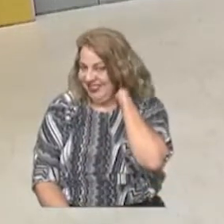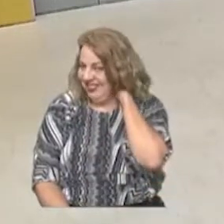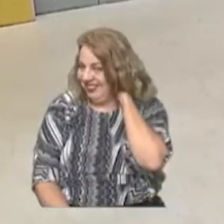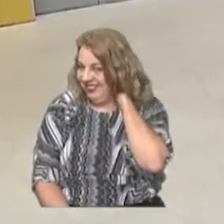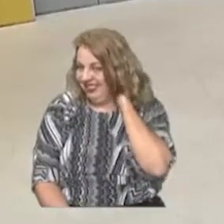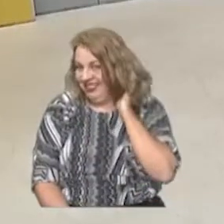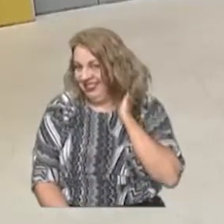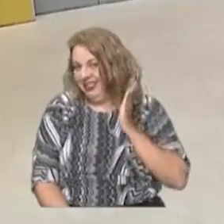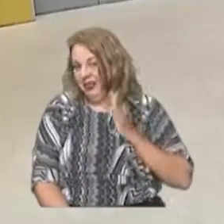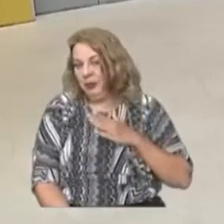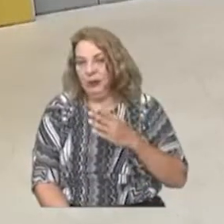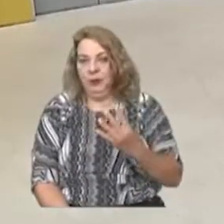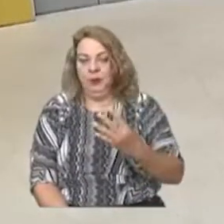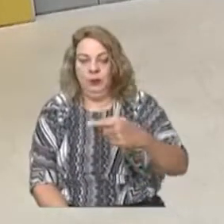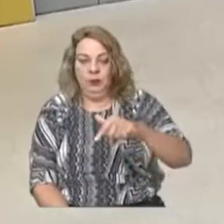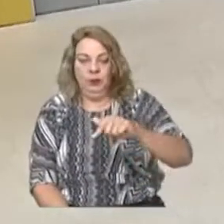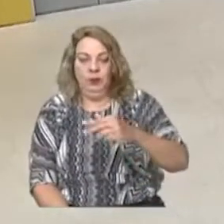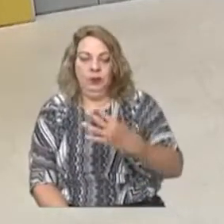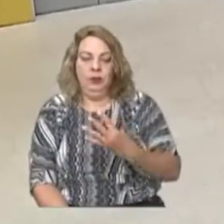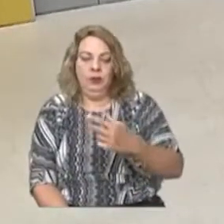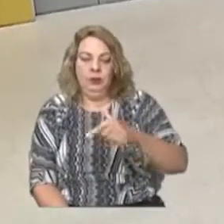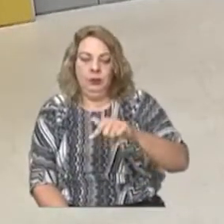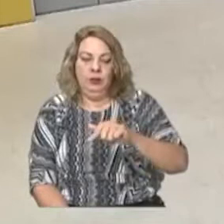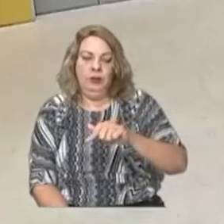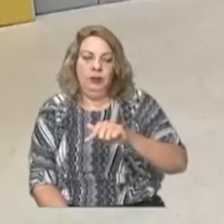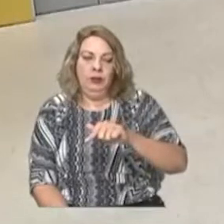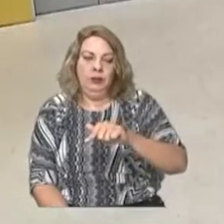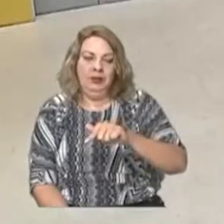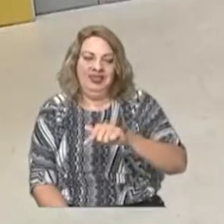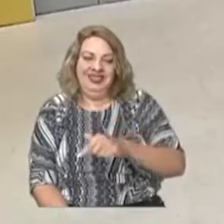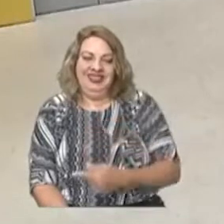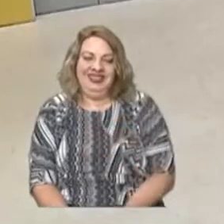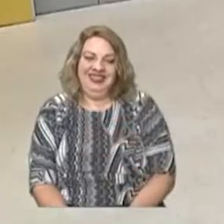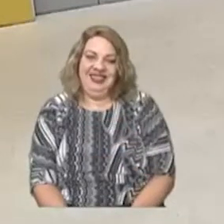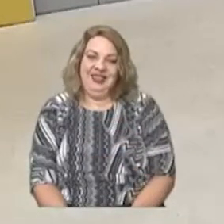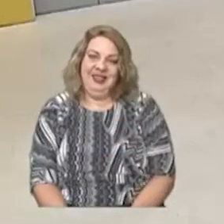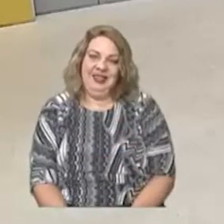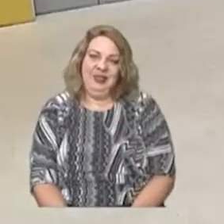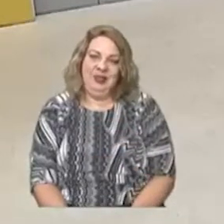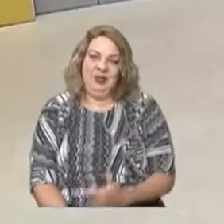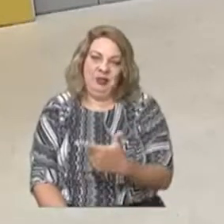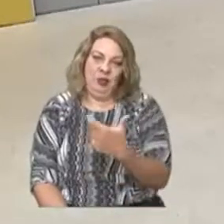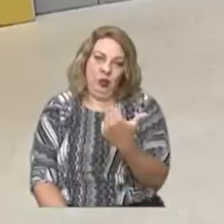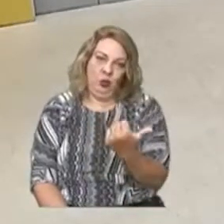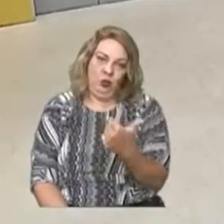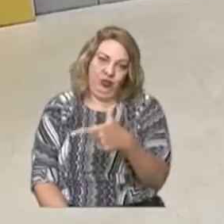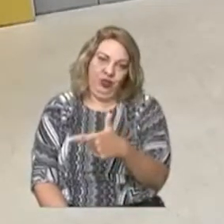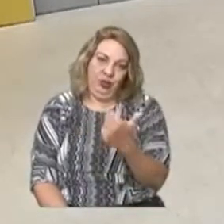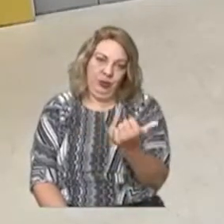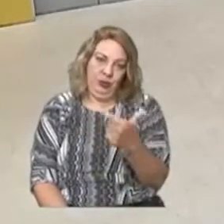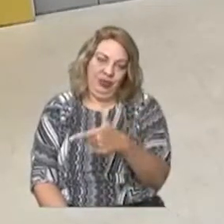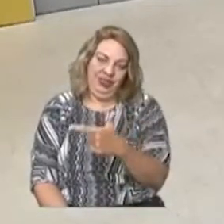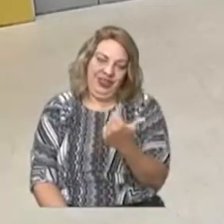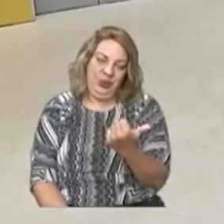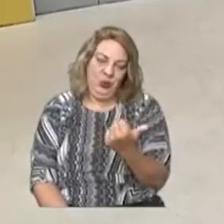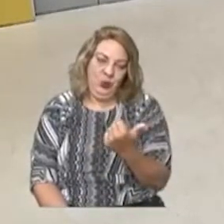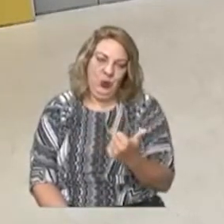47. 47. Chama e você marca 47 e agora 21,